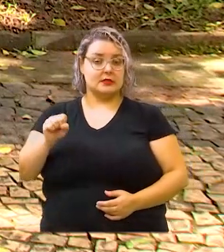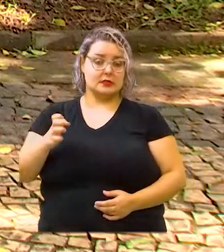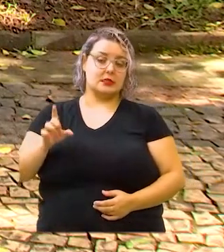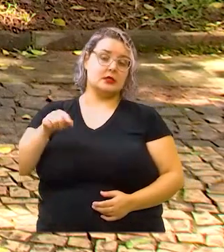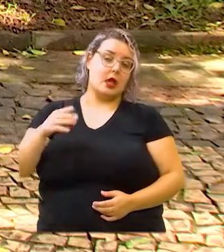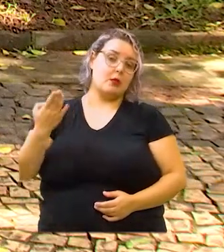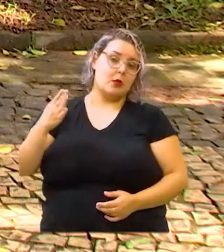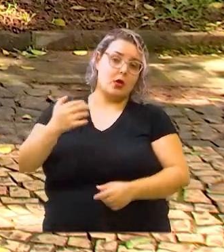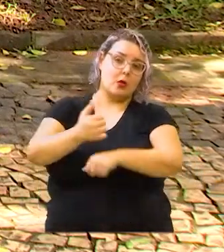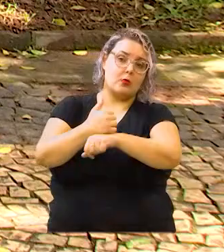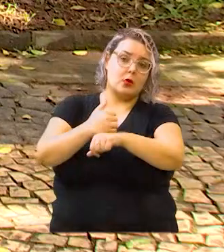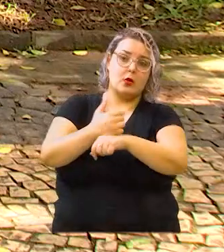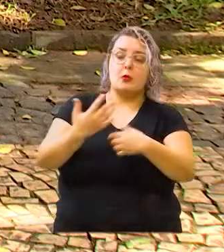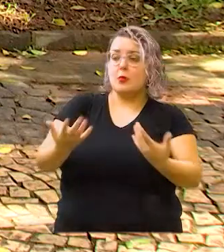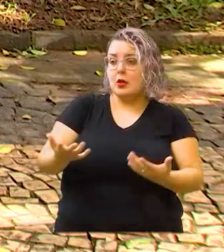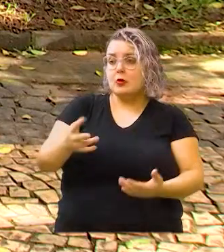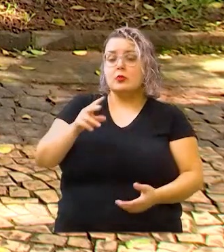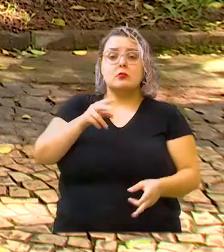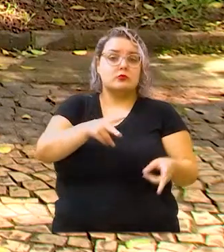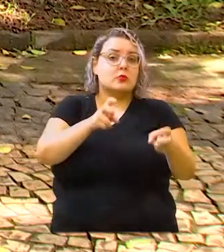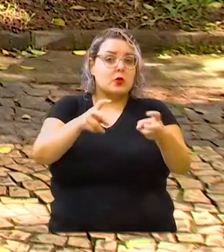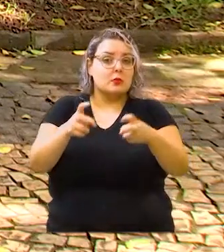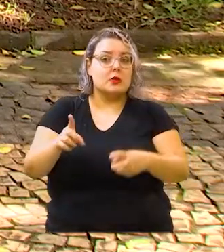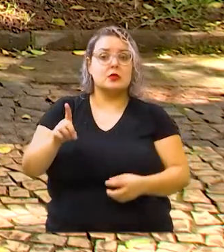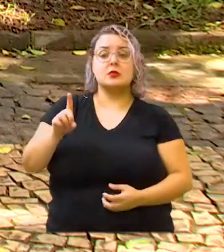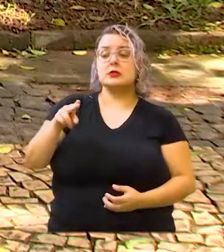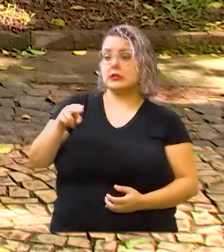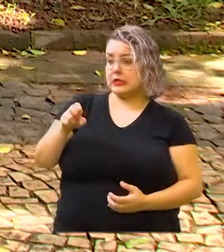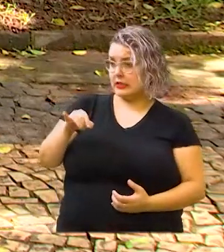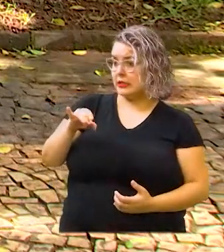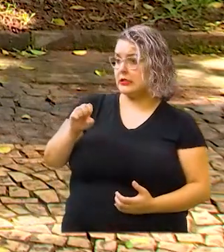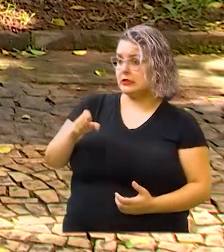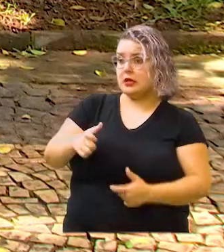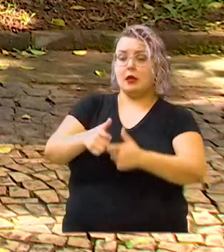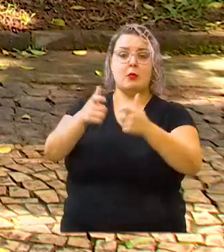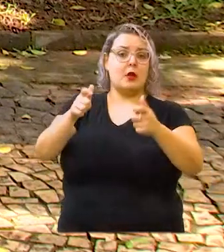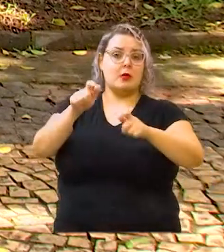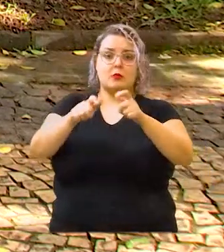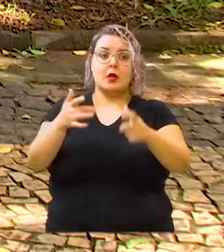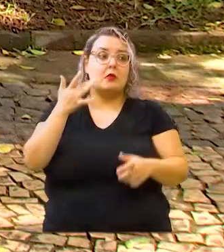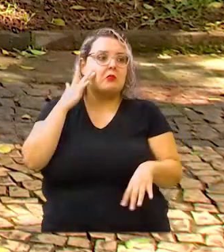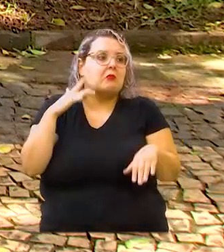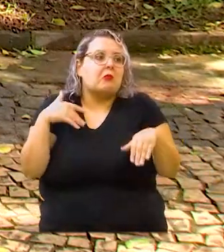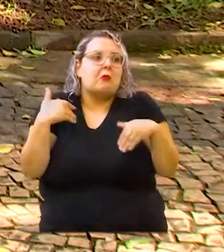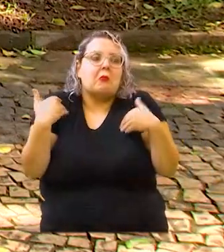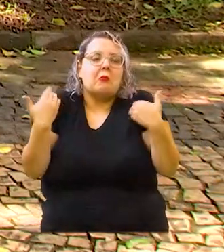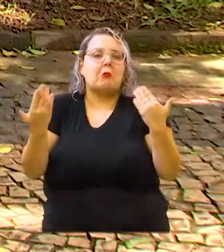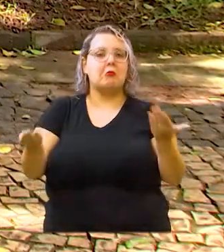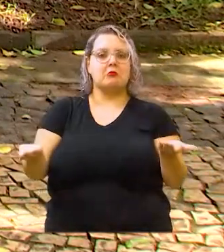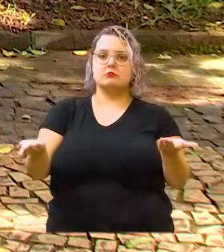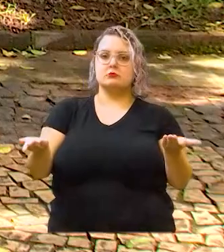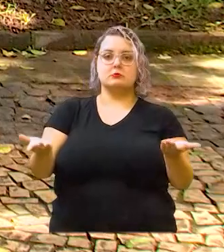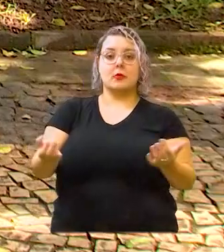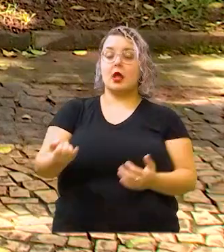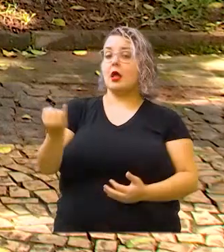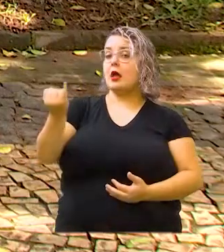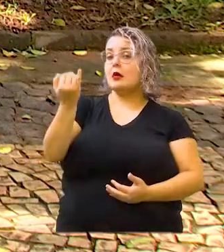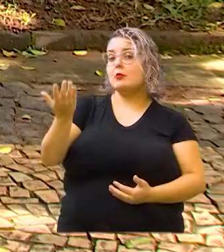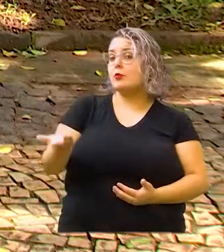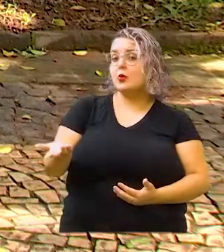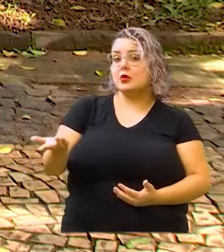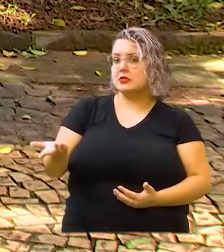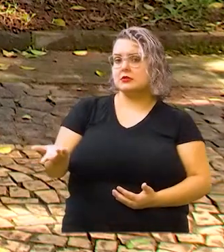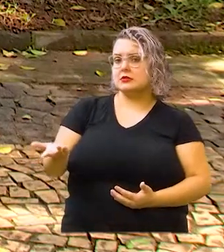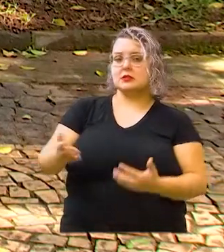é? Porque, pelo que a gente percebe, Denise, a maioria das pessoas não sabe, não é, a